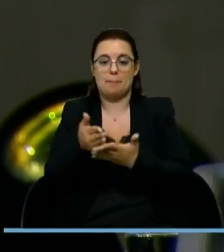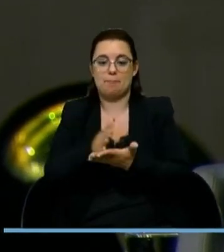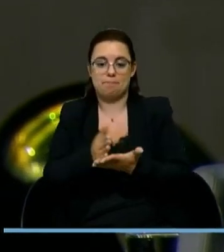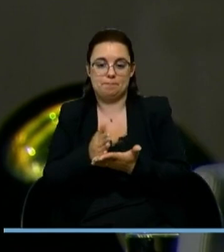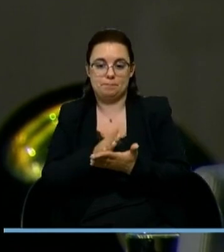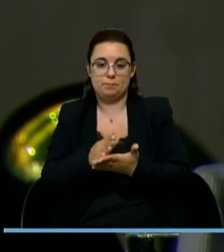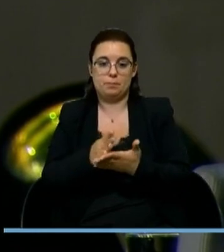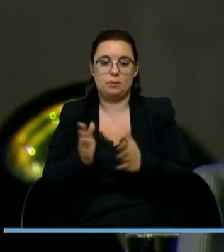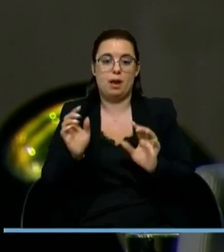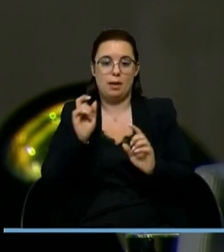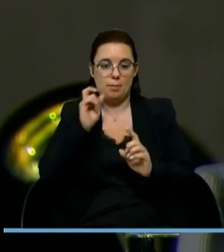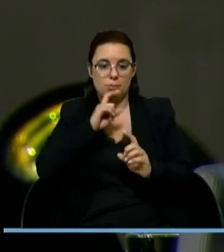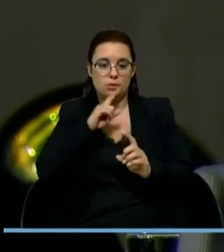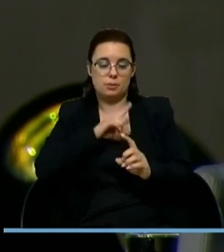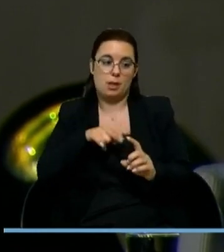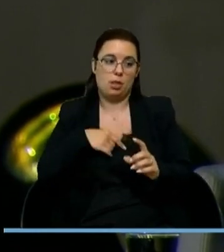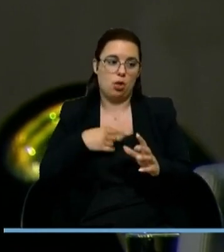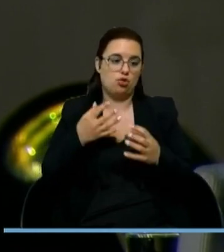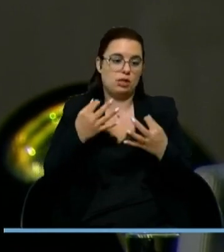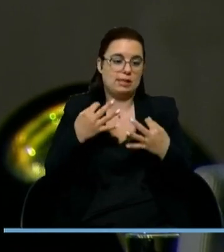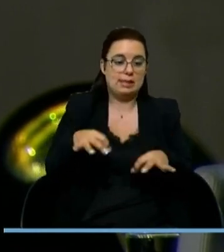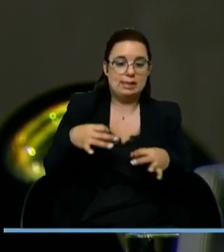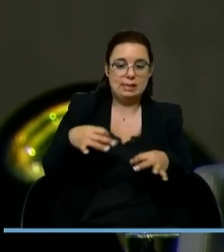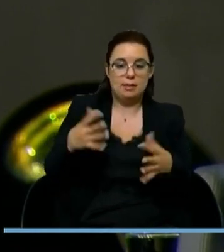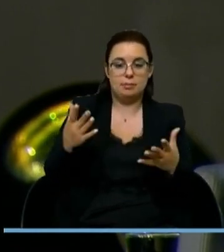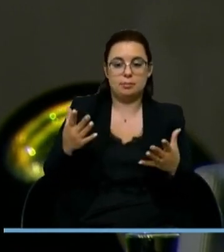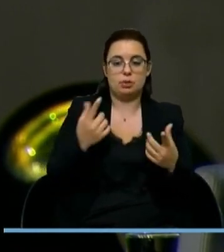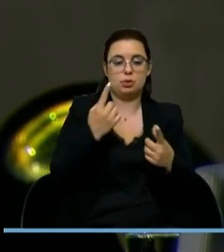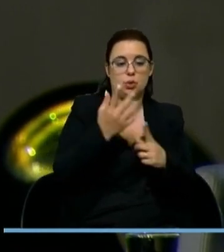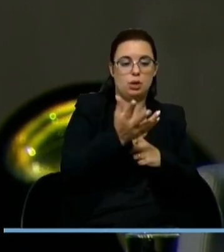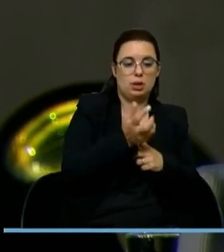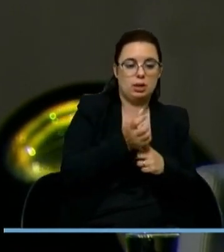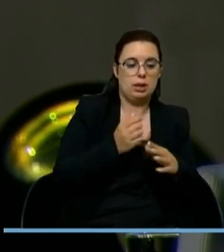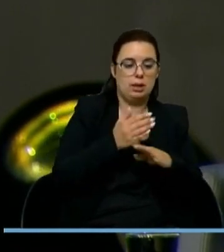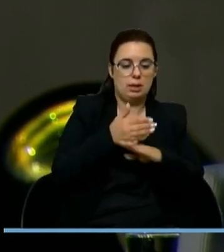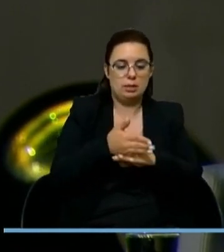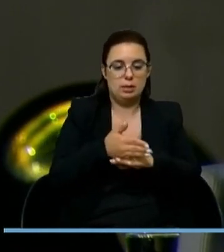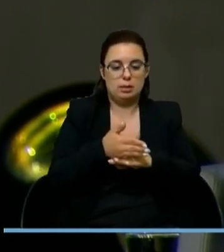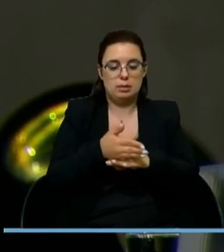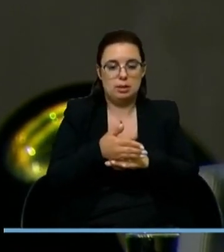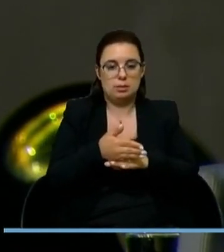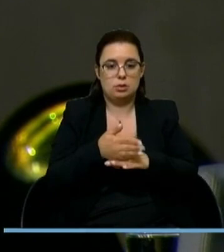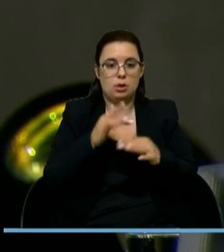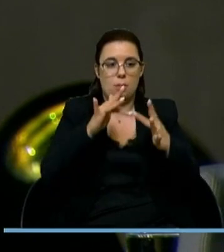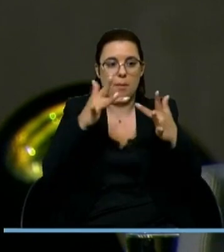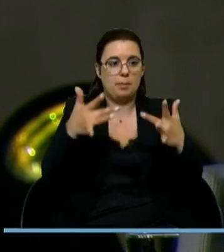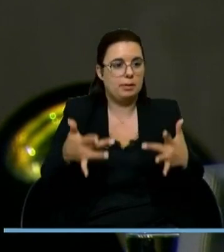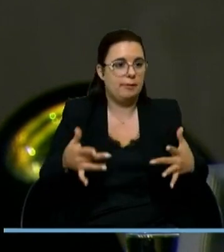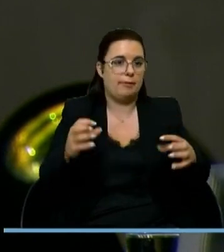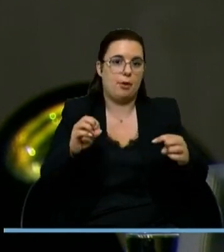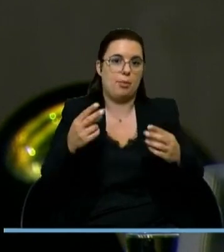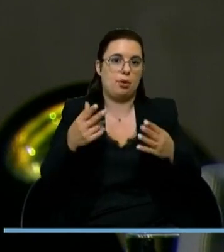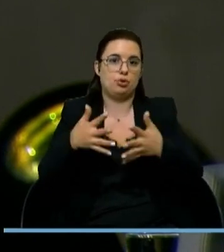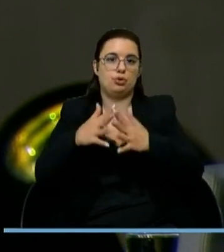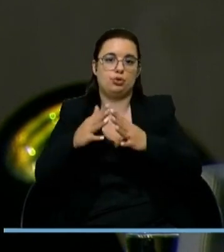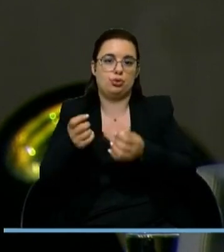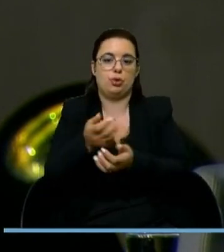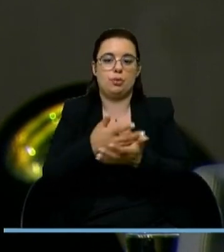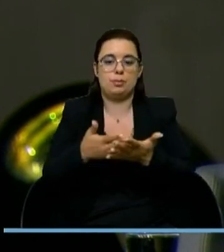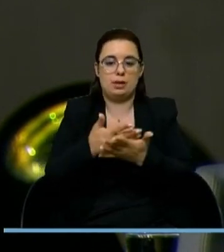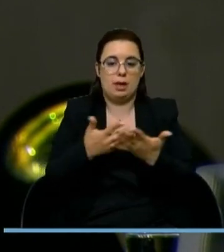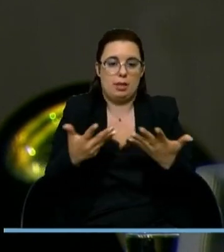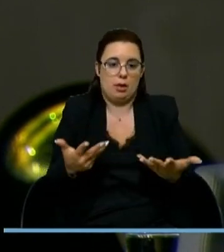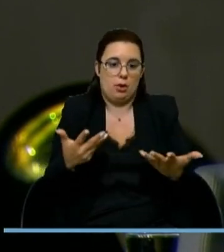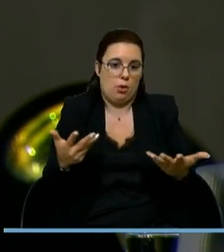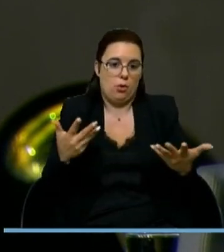como referiu, ou seja, é possível agora, de forma mais simples, um cliente aceder a uma plataforma, a uma infraestrutura de mercado do que